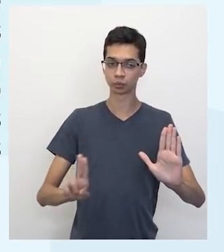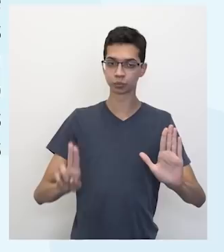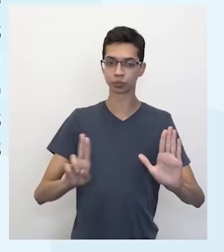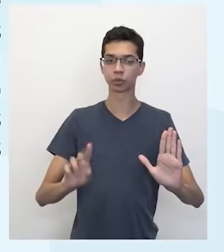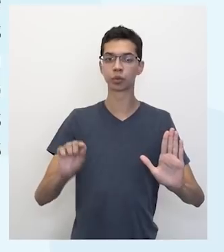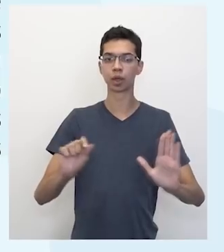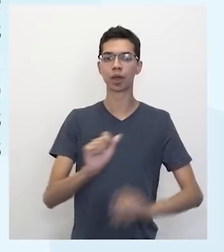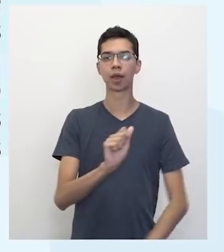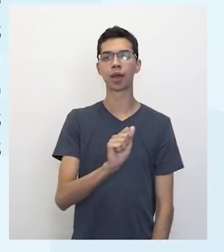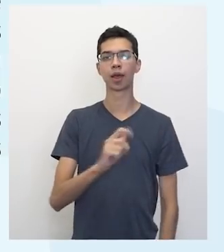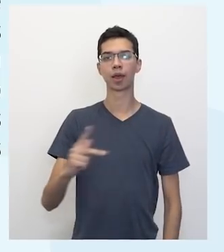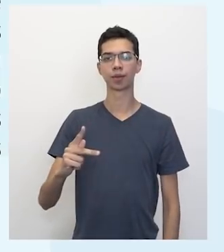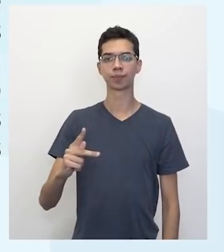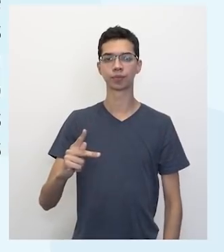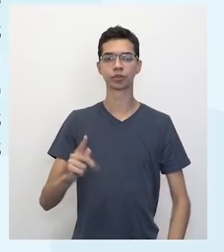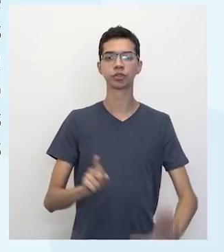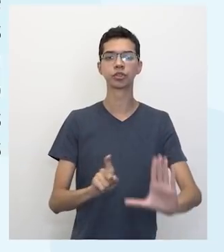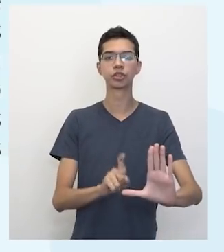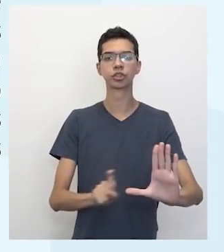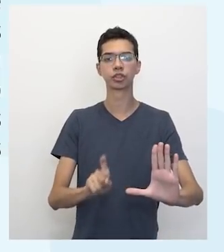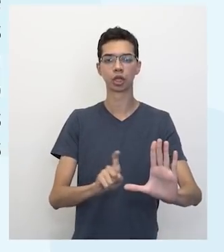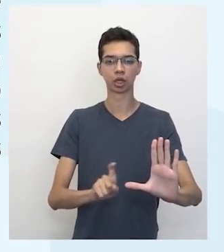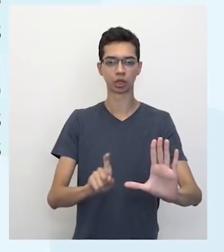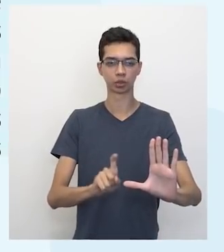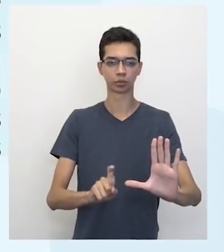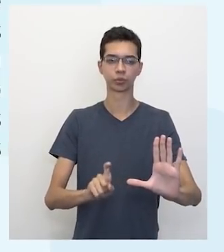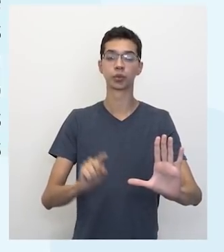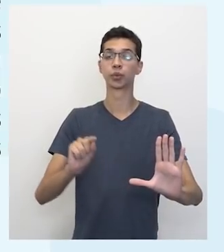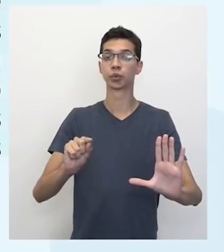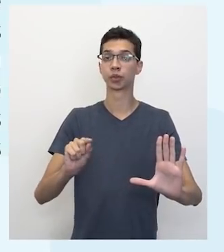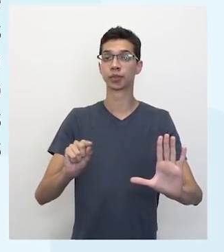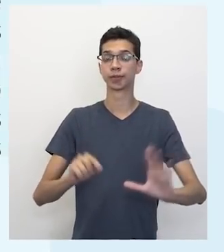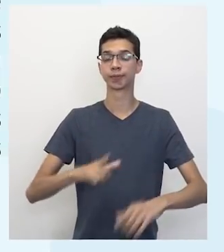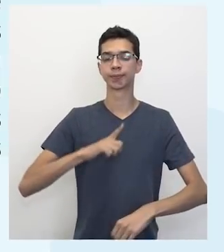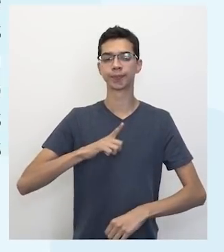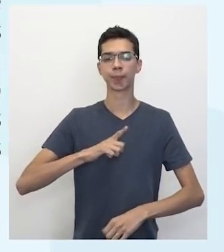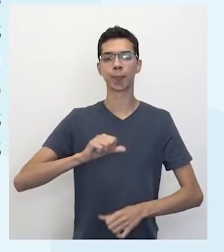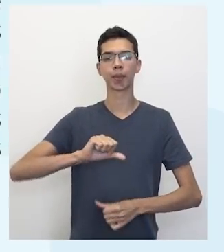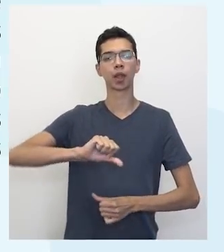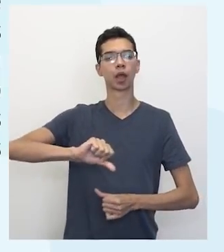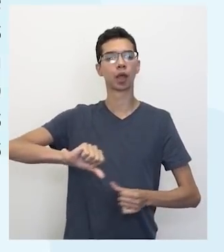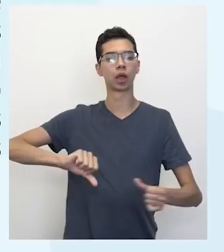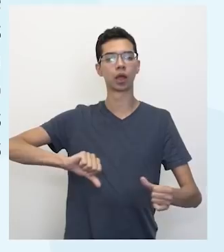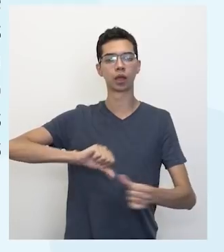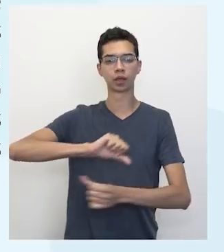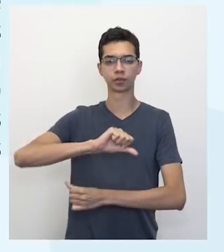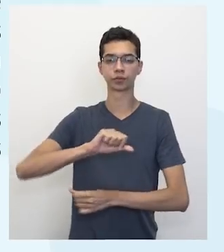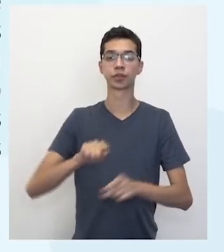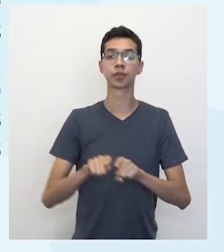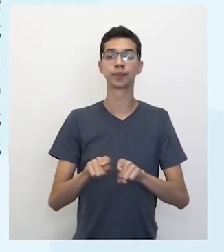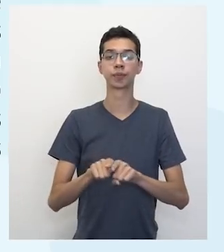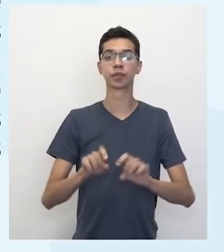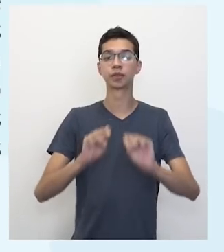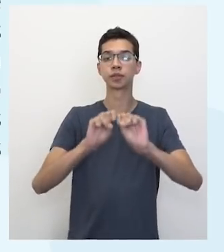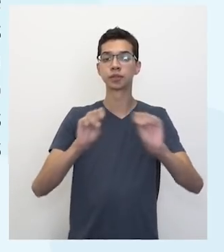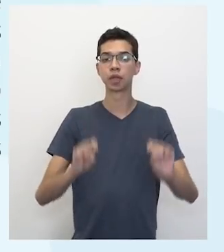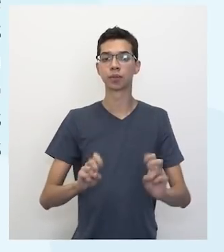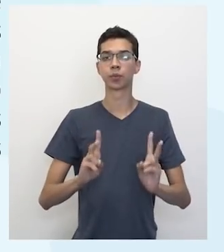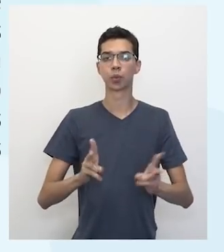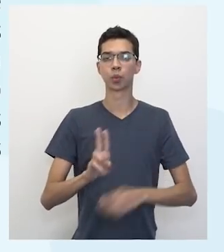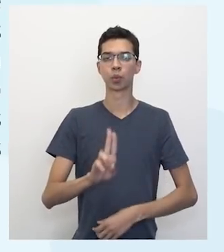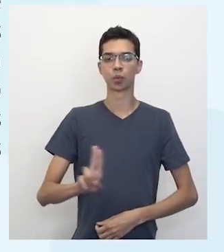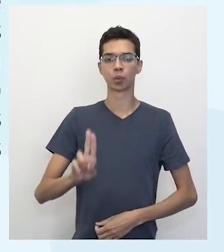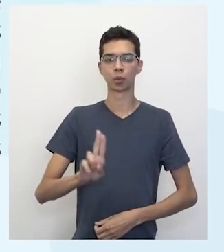aplicativos digitais específicos, as transformações e conservações em sistemas que envolvam quantidade de matéria,